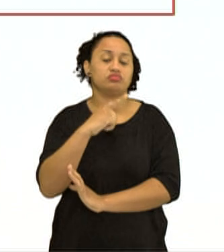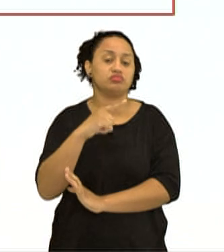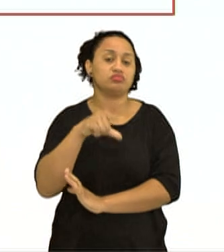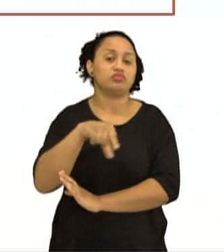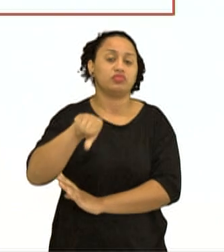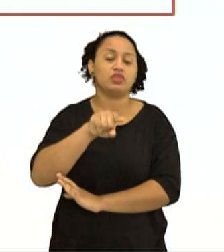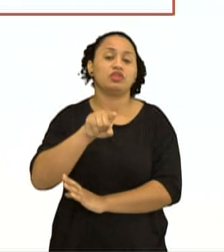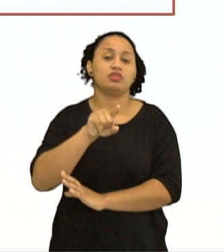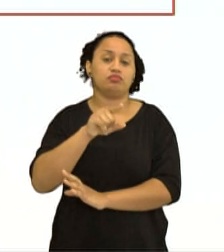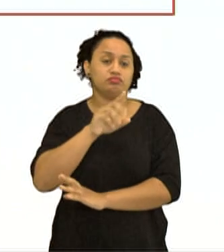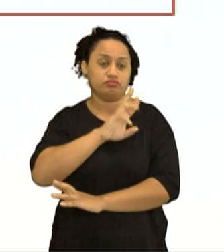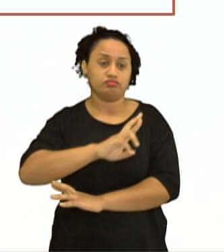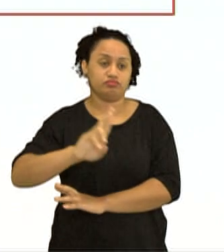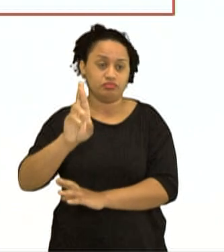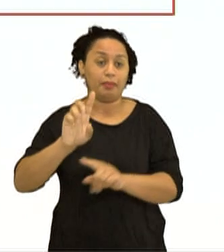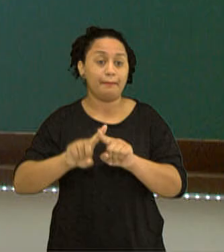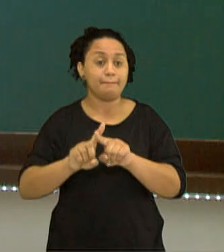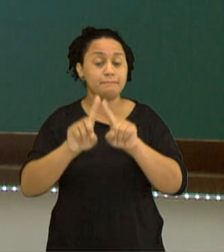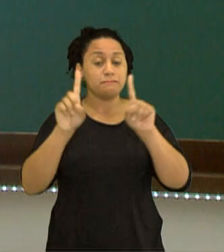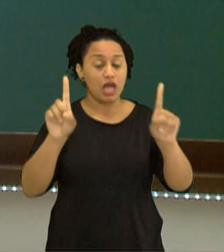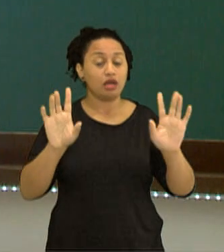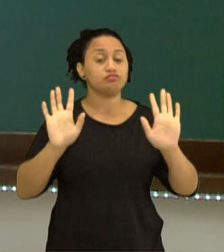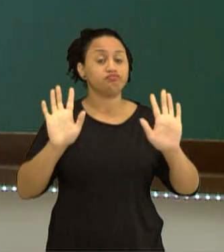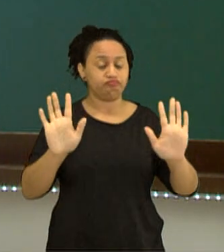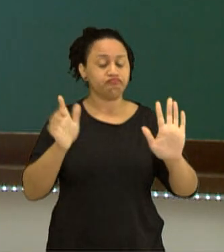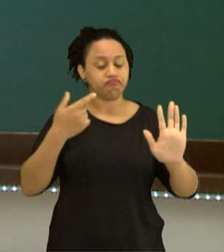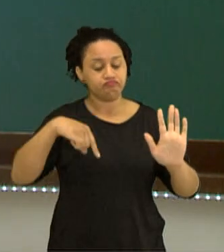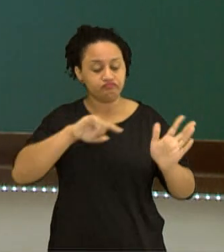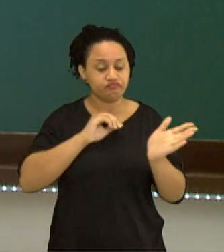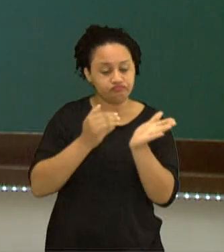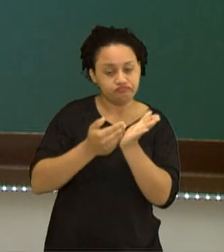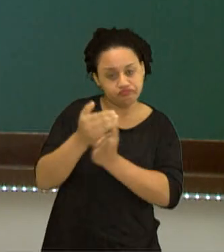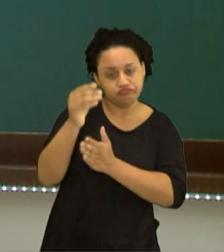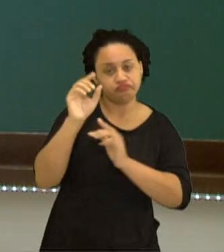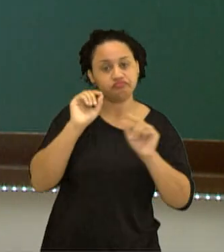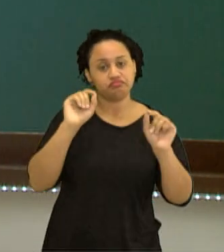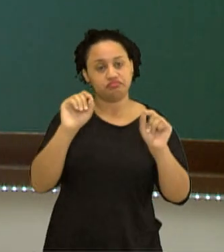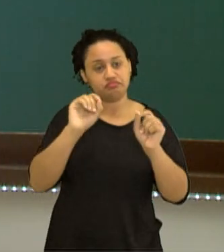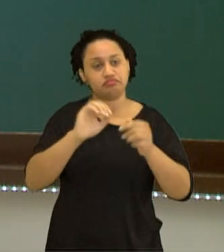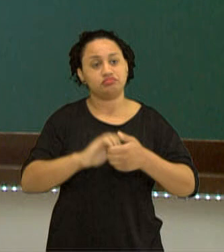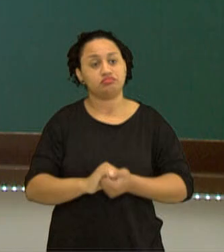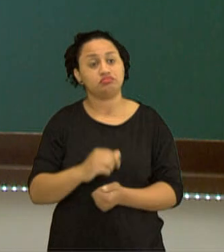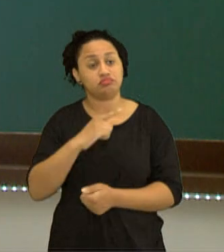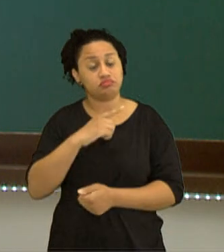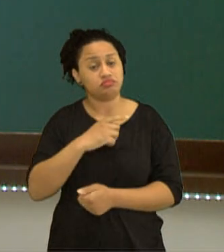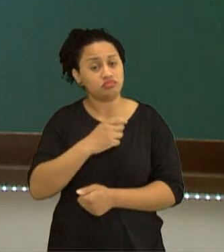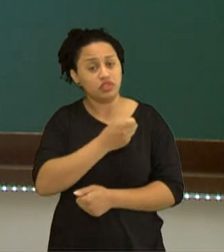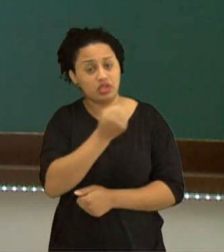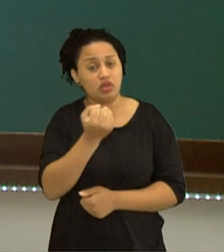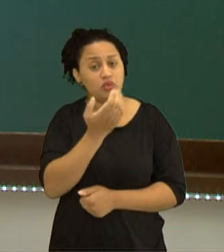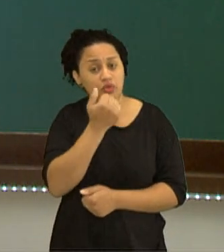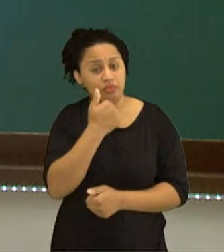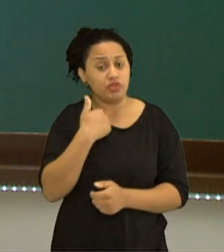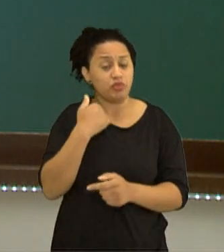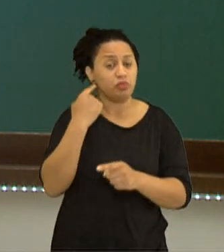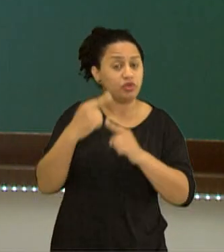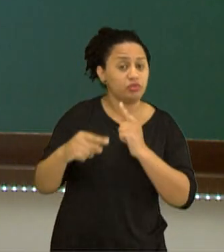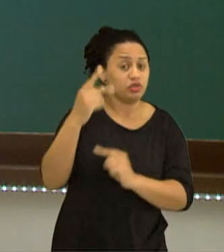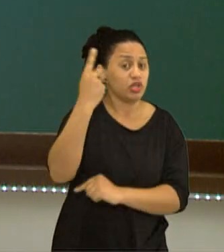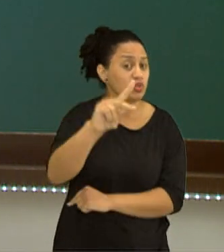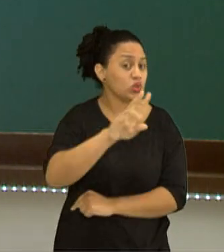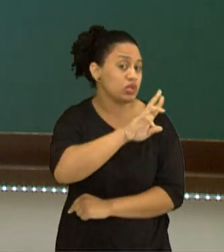dessas organizações. Mas, para início de conversa, há algum alimento proibido para a sua